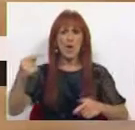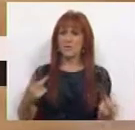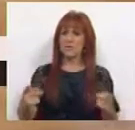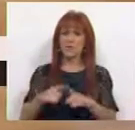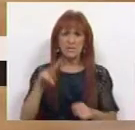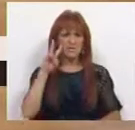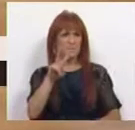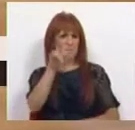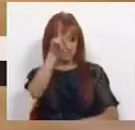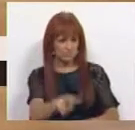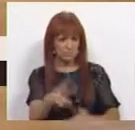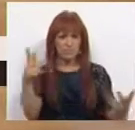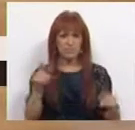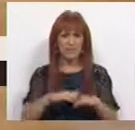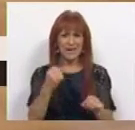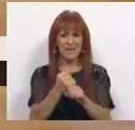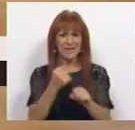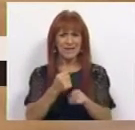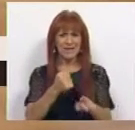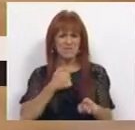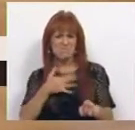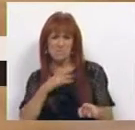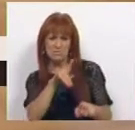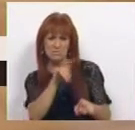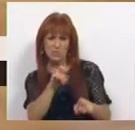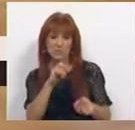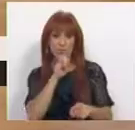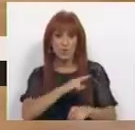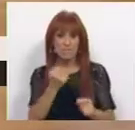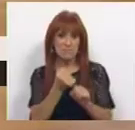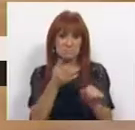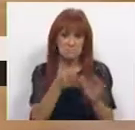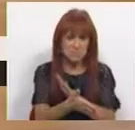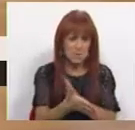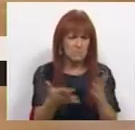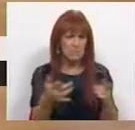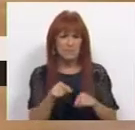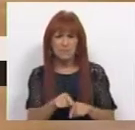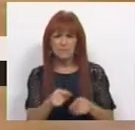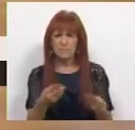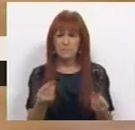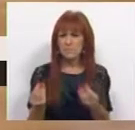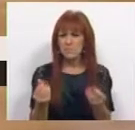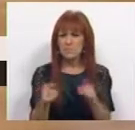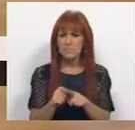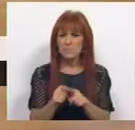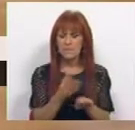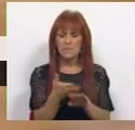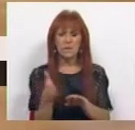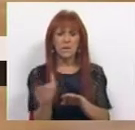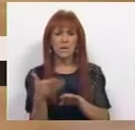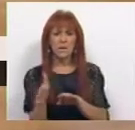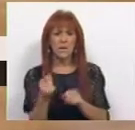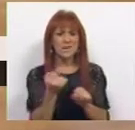é visualizado pela entidade que o vai selecionar eventualmente para o emprego, é que é